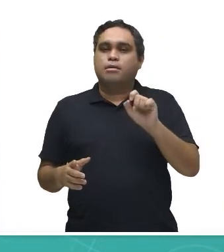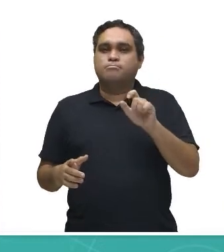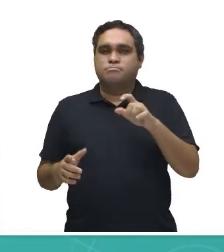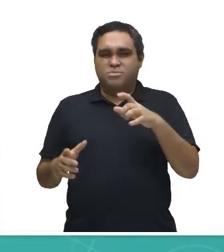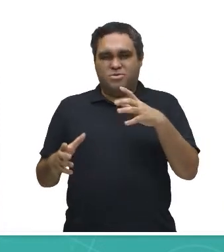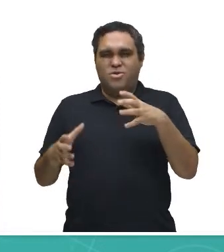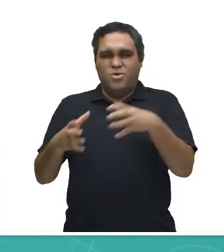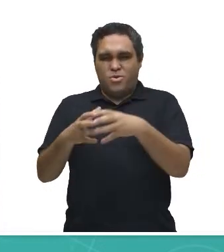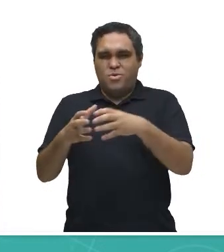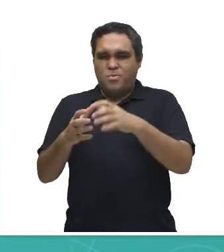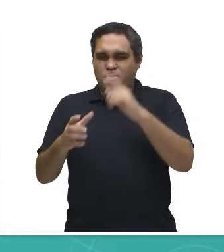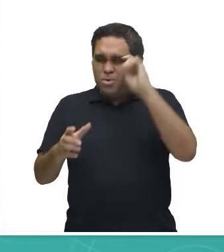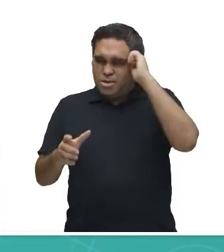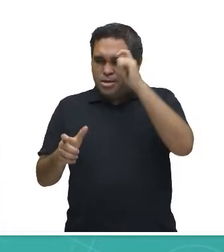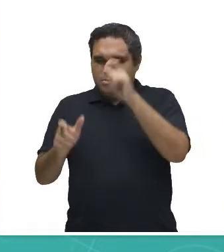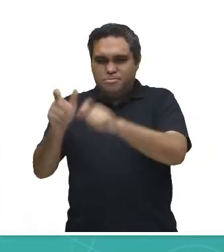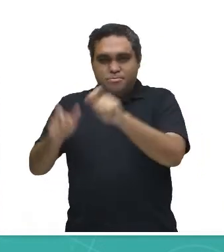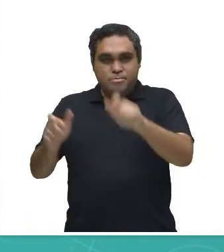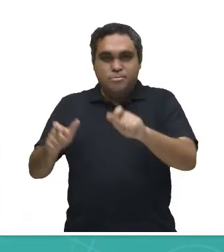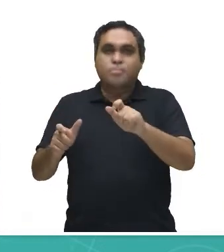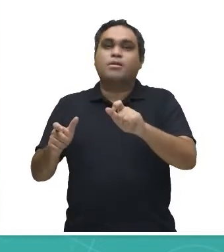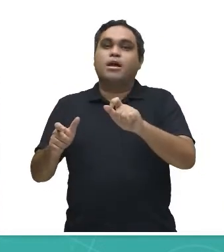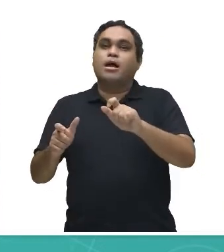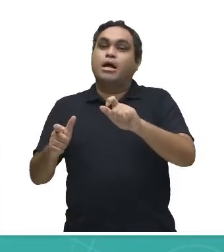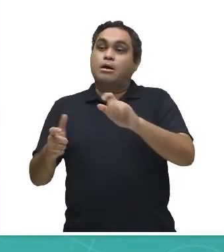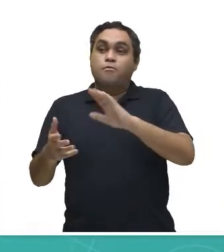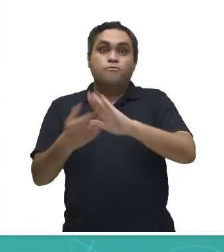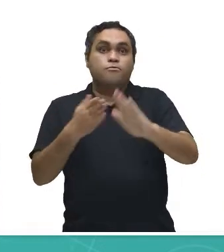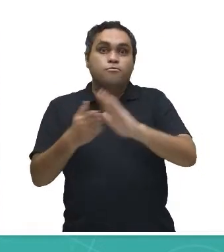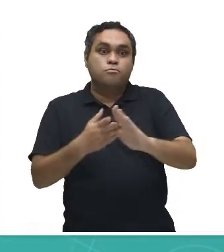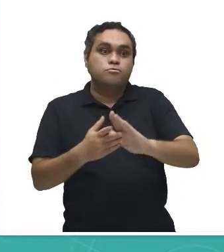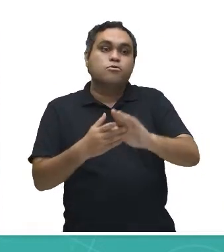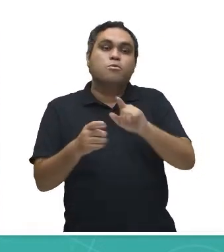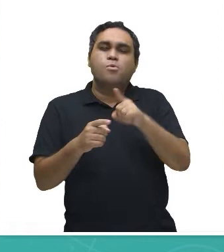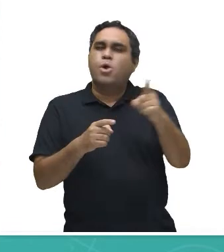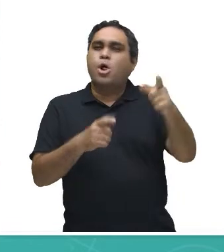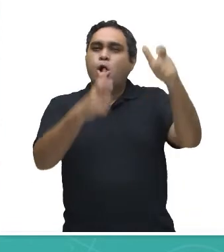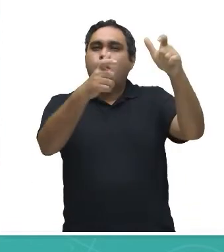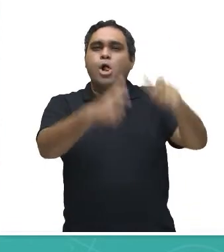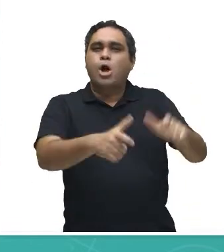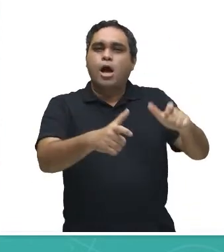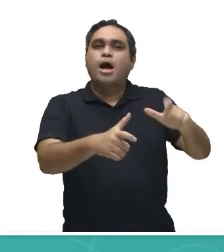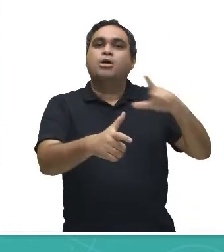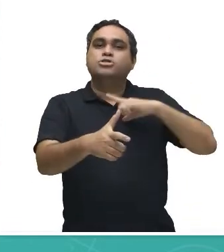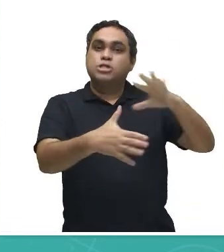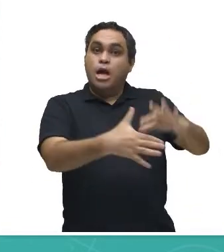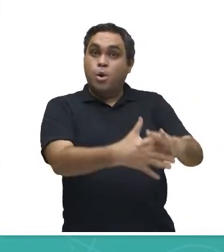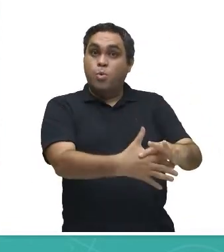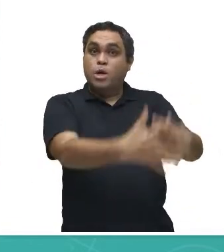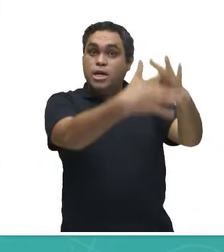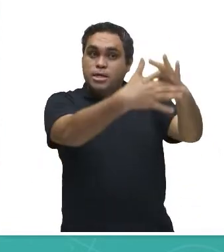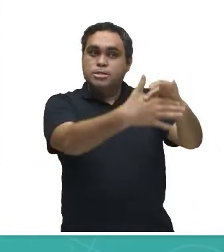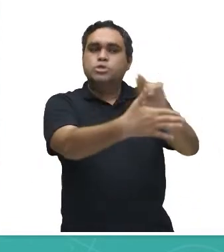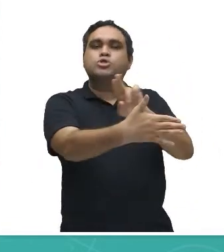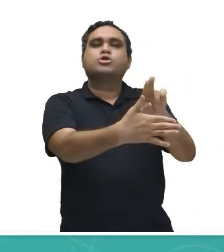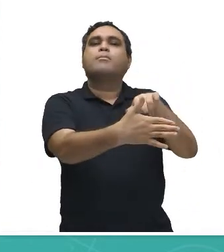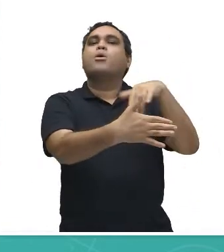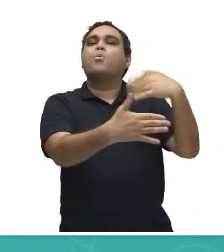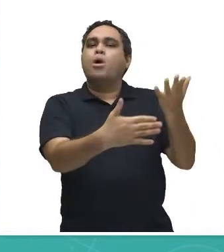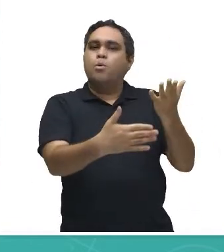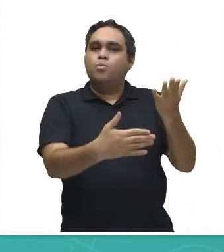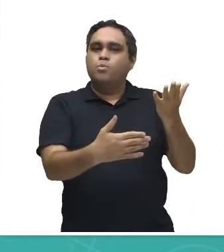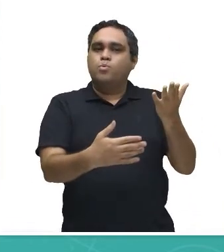personalidade afrodescendente conhecida por liderar o Quilombo dos Palmares. Então, essa aí é muito prática e direta. Obviamente,